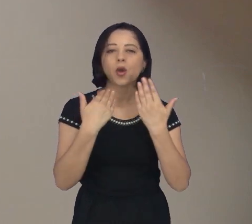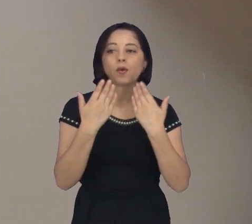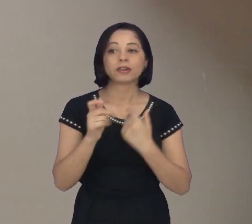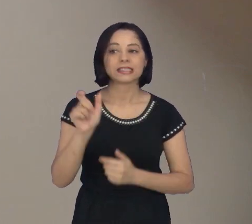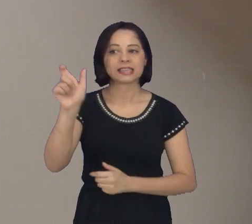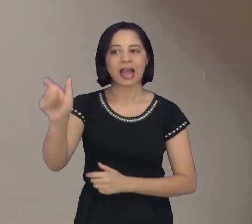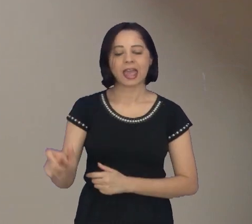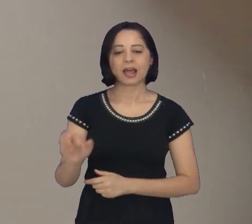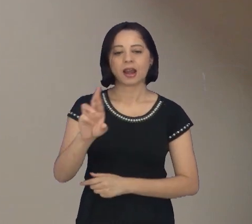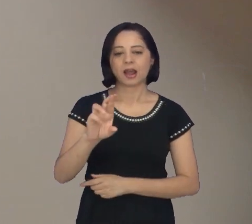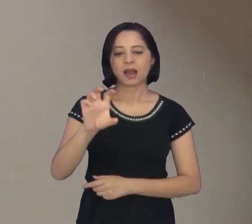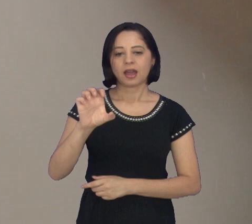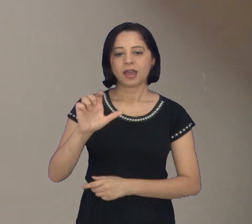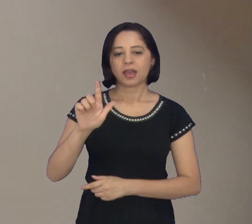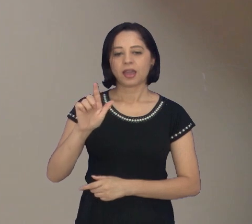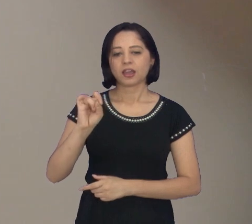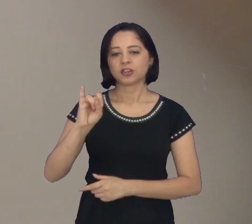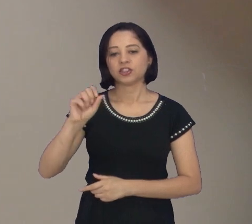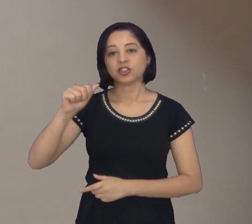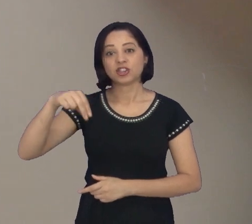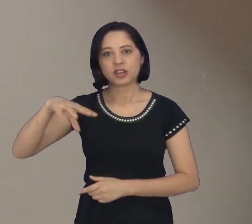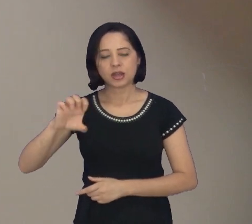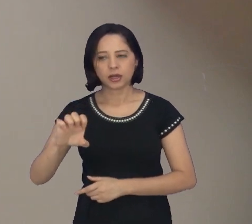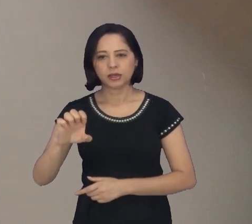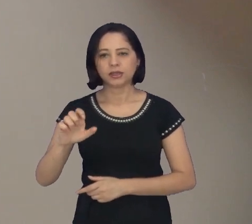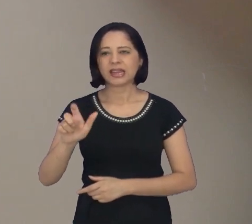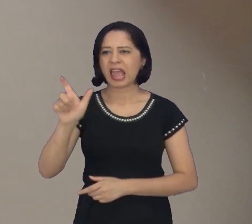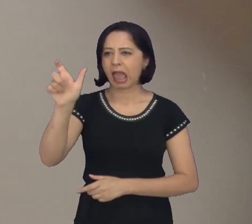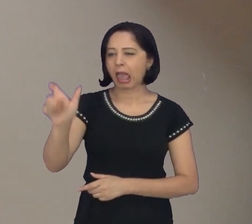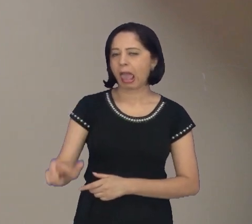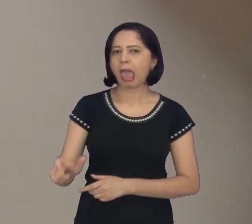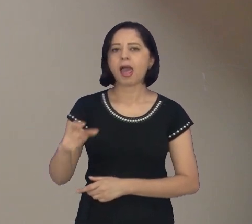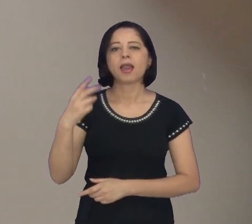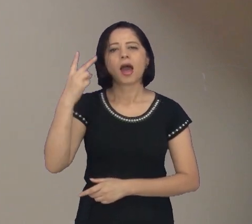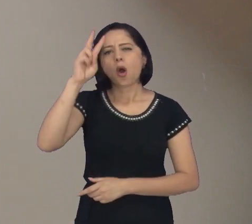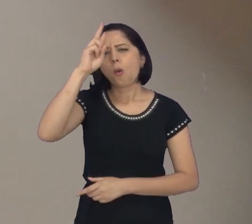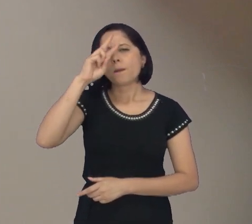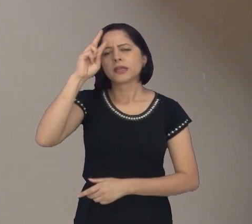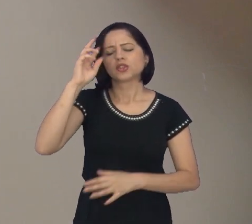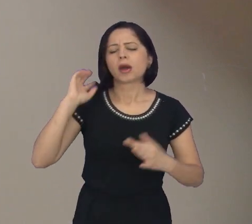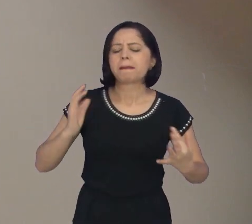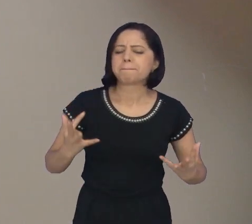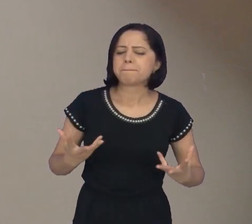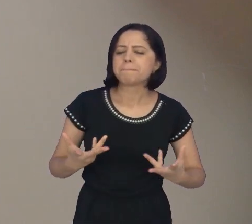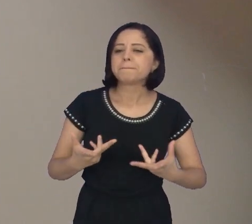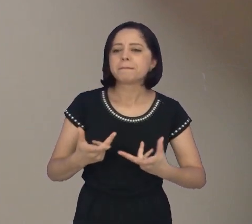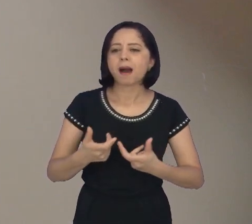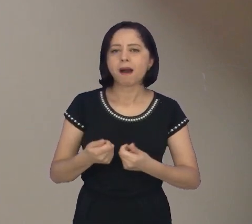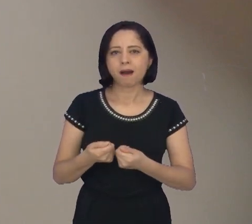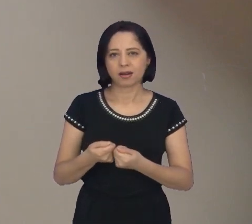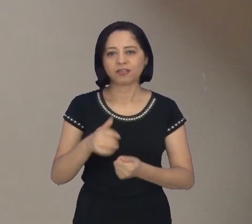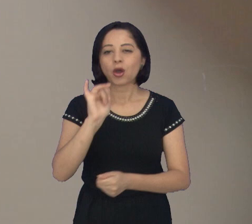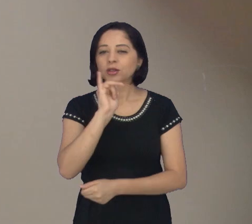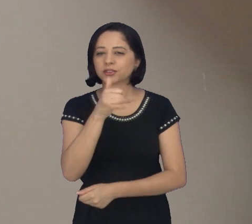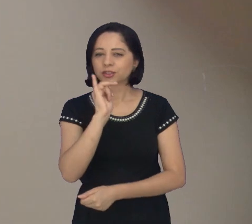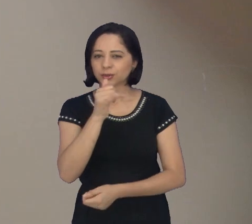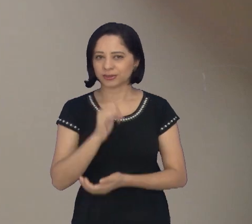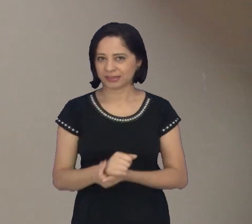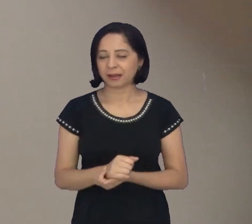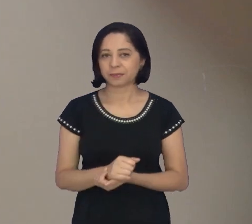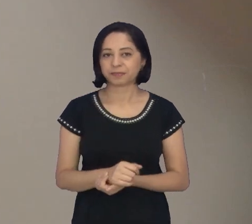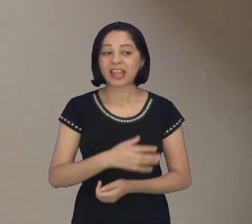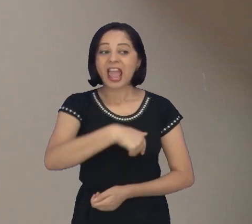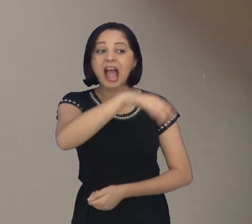da Regiane Trombi, que tem uma história de superação incrível. E ela vai compartilhar com a gente. Quem foi conferir